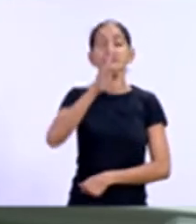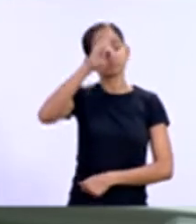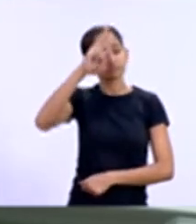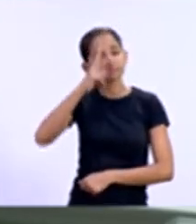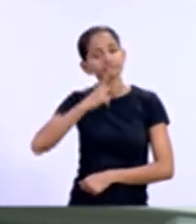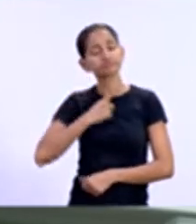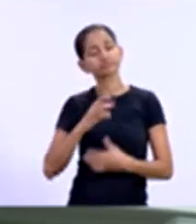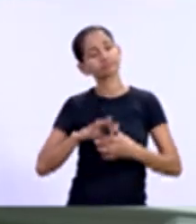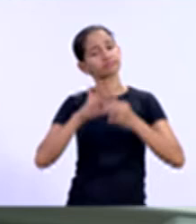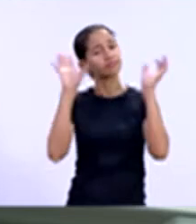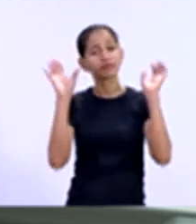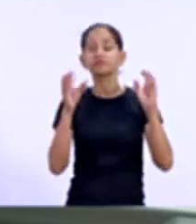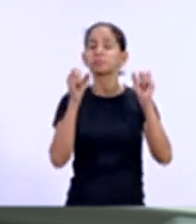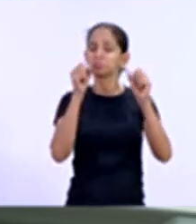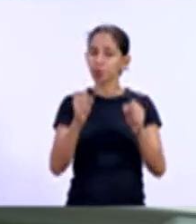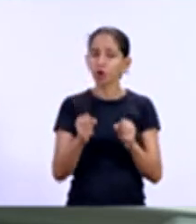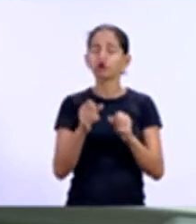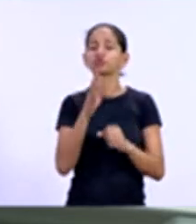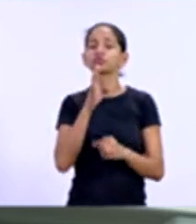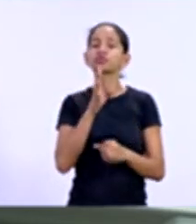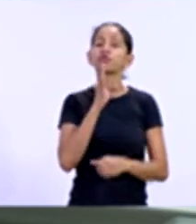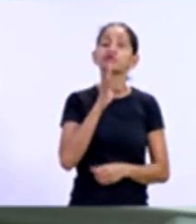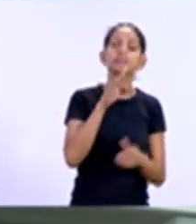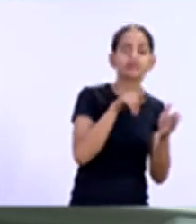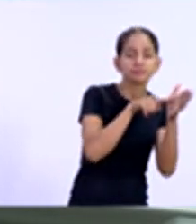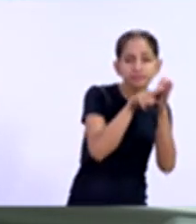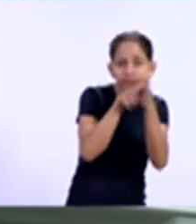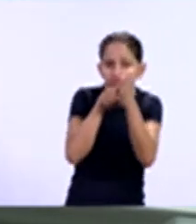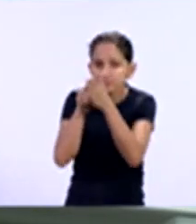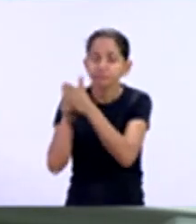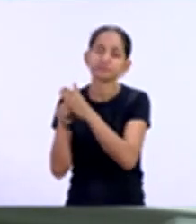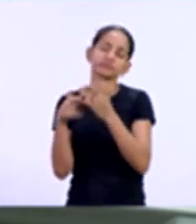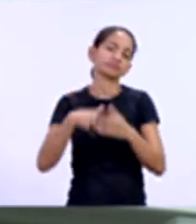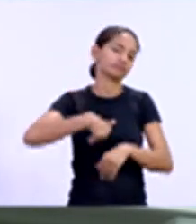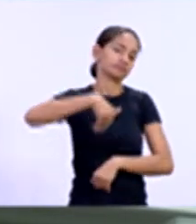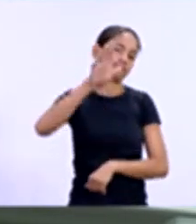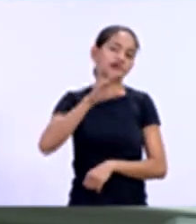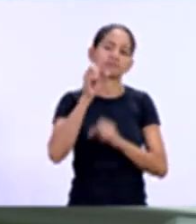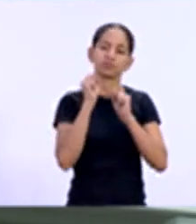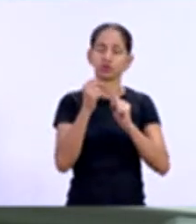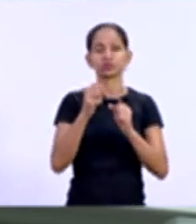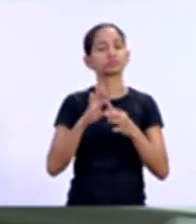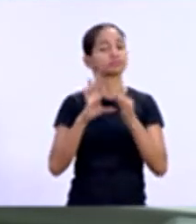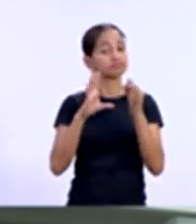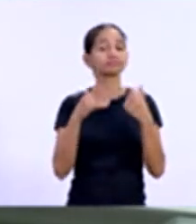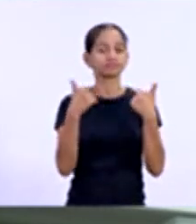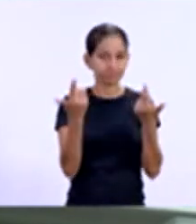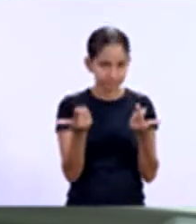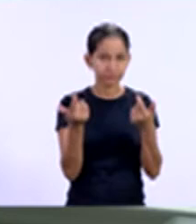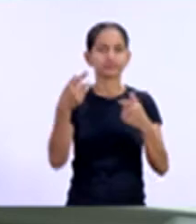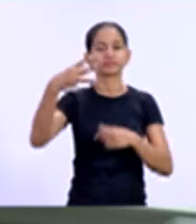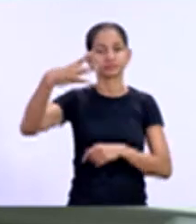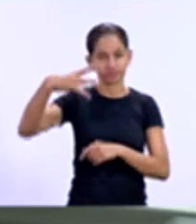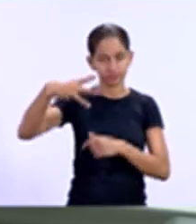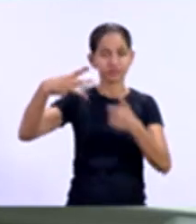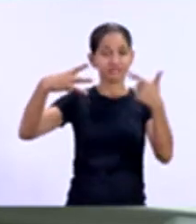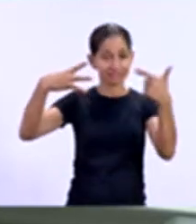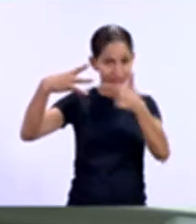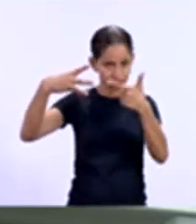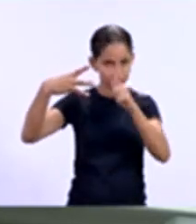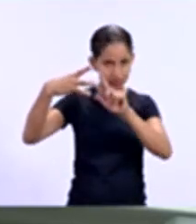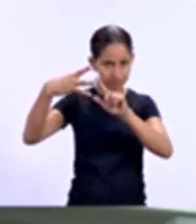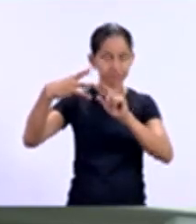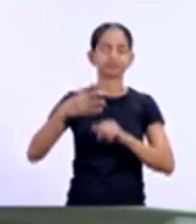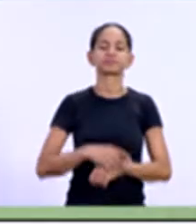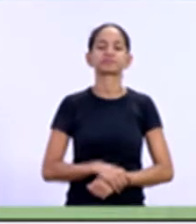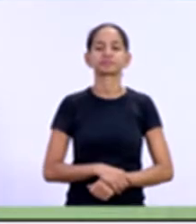própria. Por isso que é baseado nos recursos tecnológicos. Uma outra metodologia que nós vamos